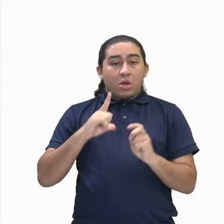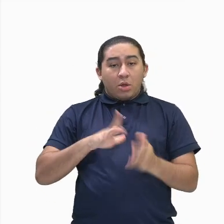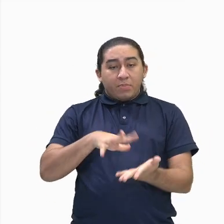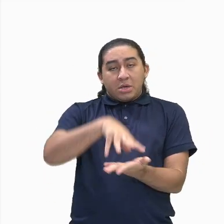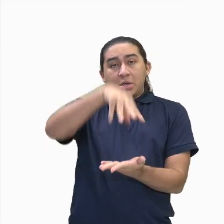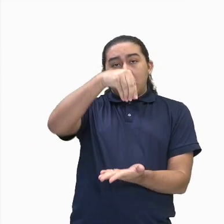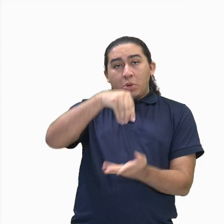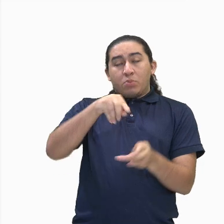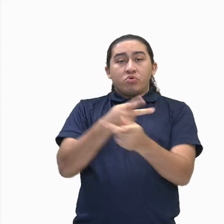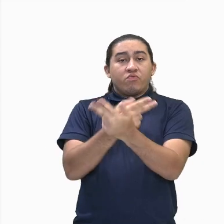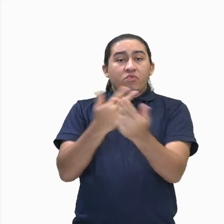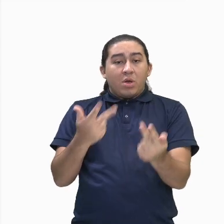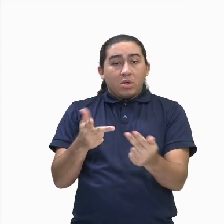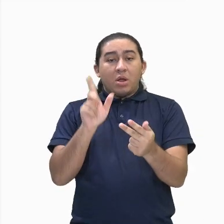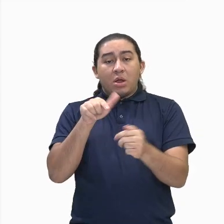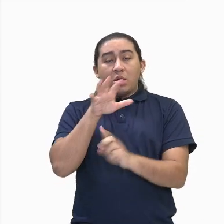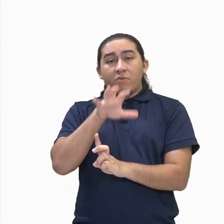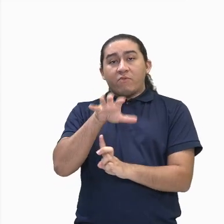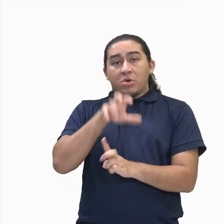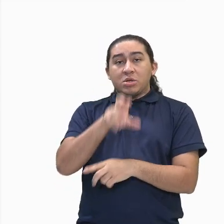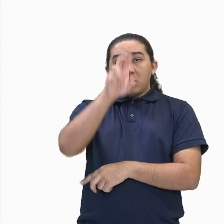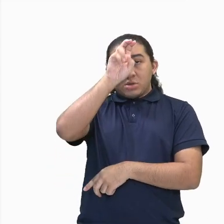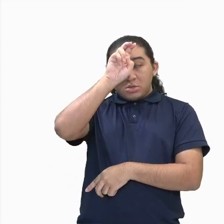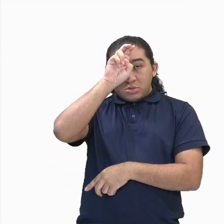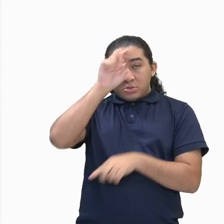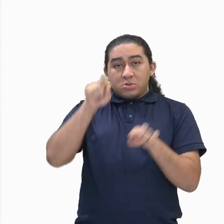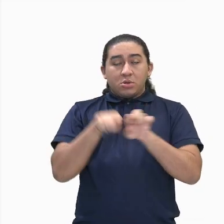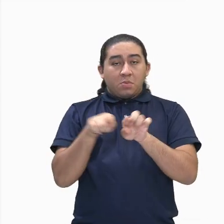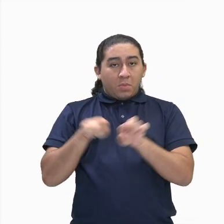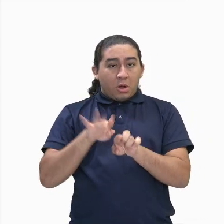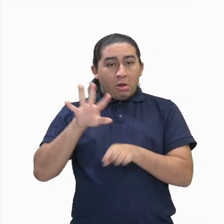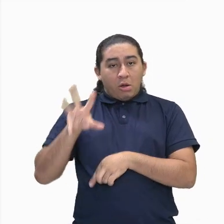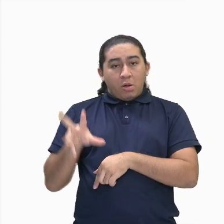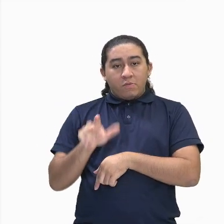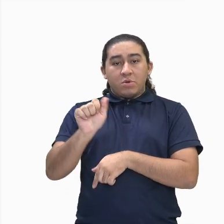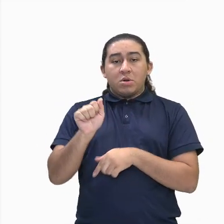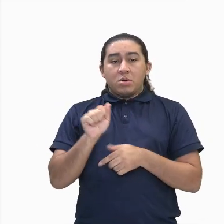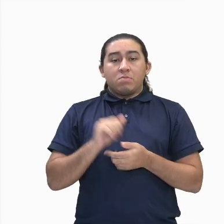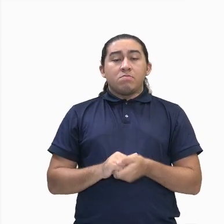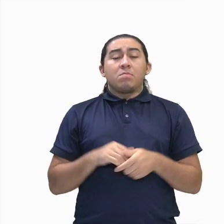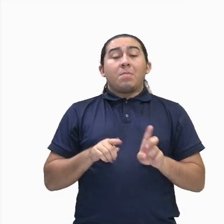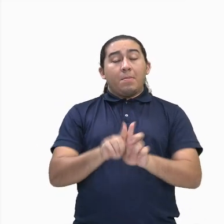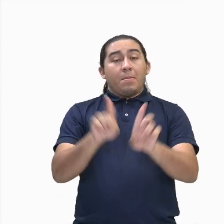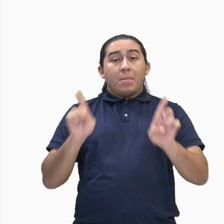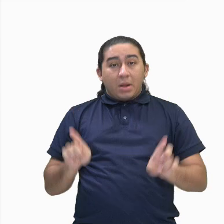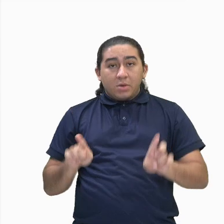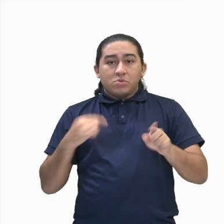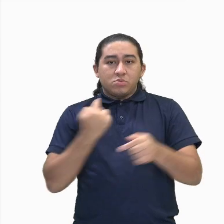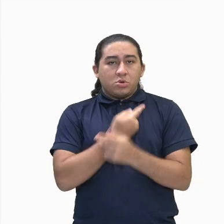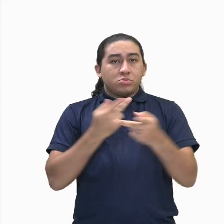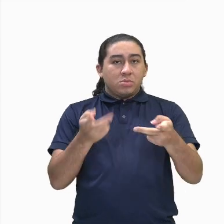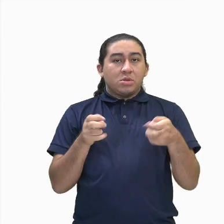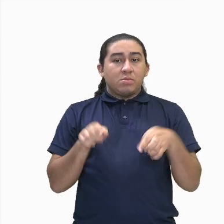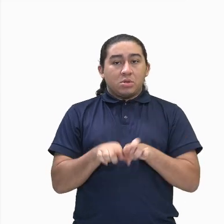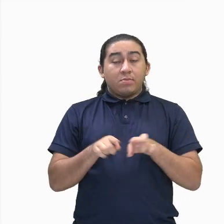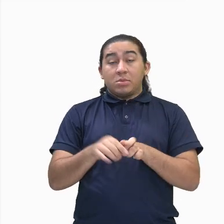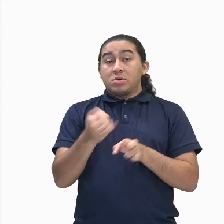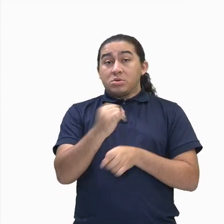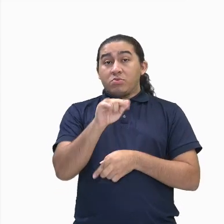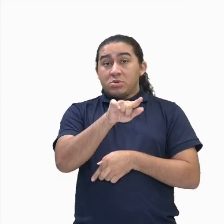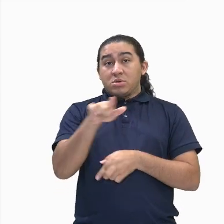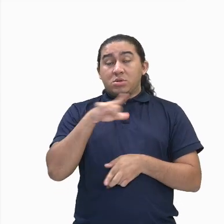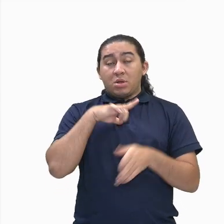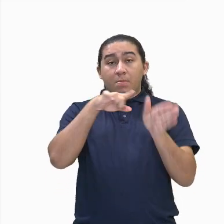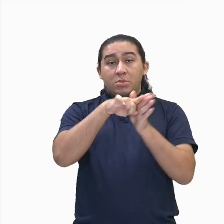de influências egípcias e africanas. Mas, para além de Cush, nós vamos perceber também, se você for estudar um pouco mais a fundo,